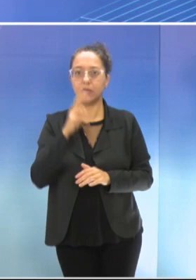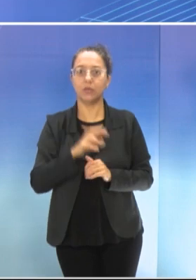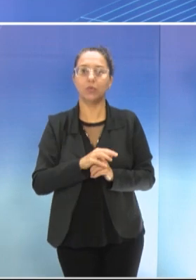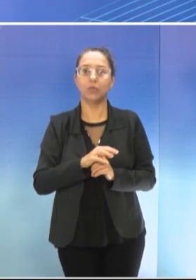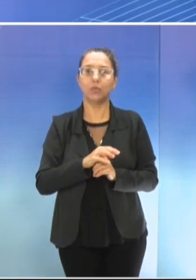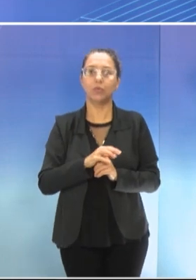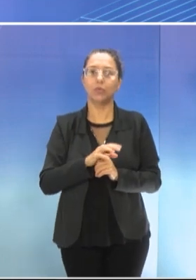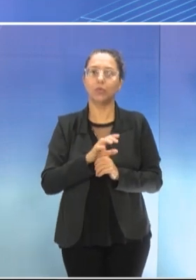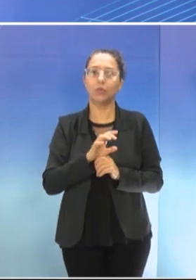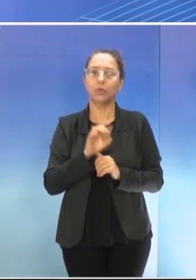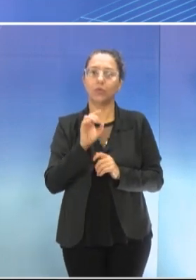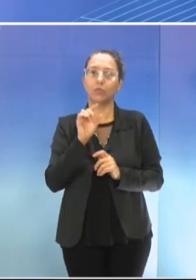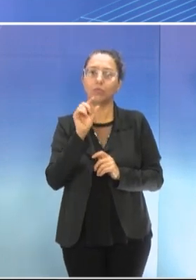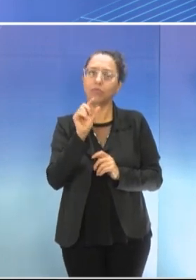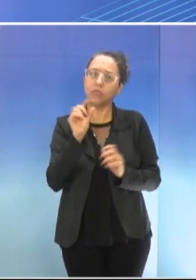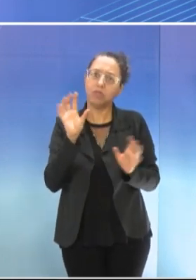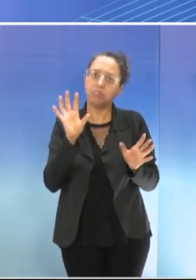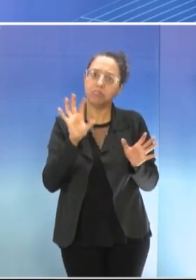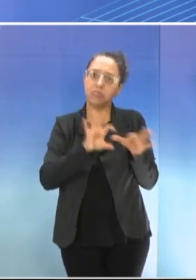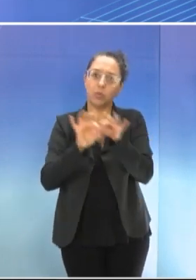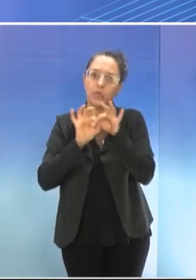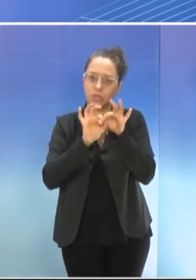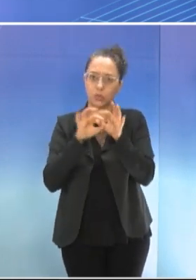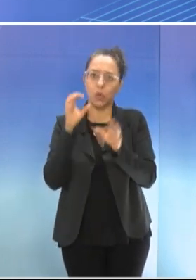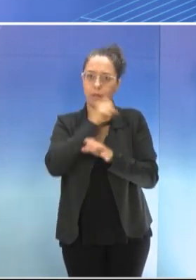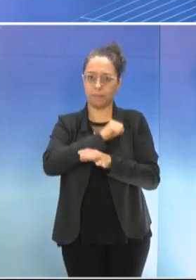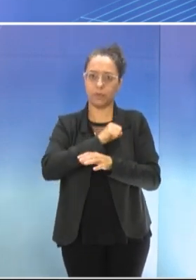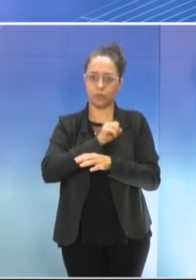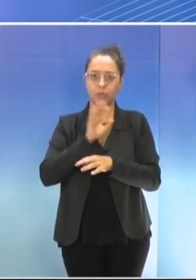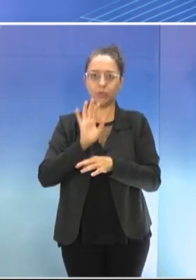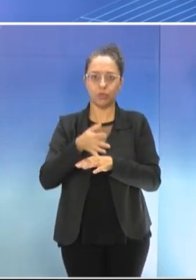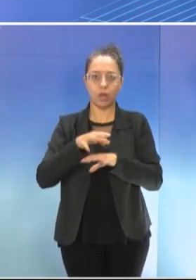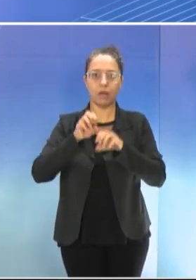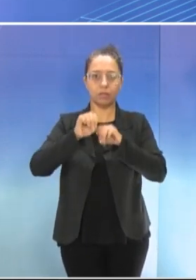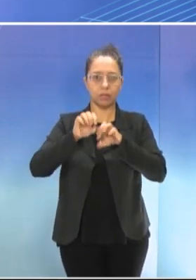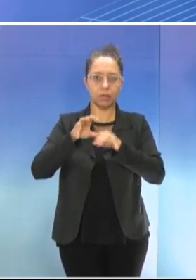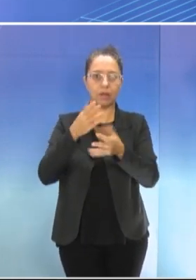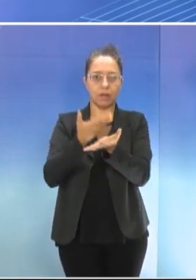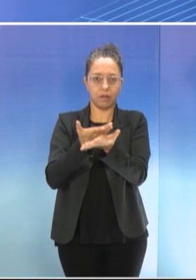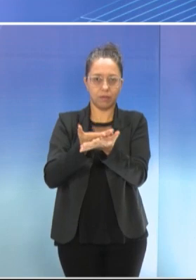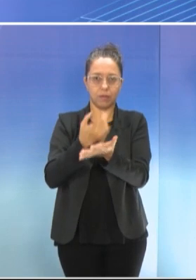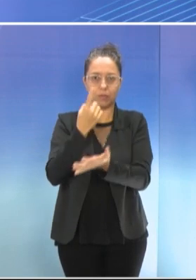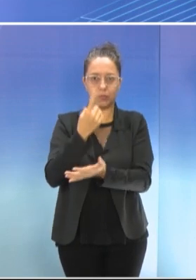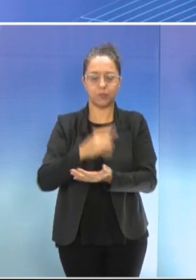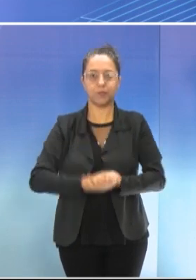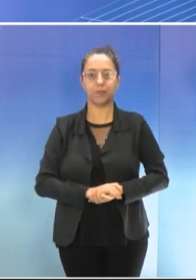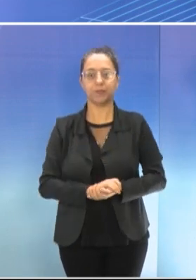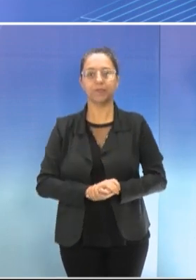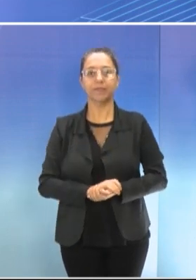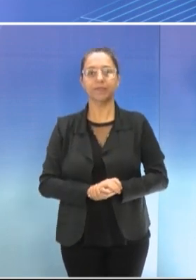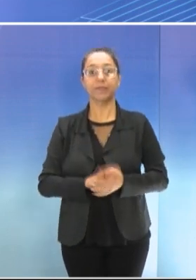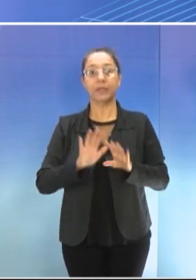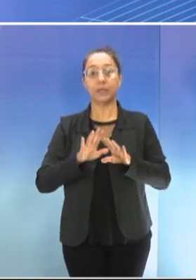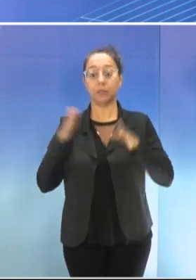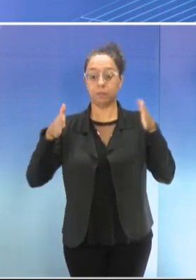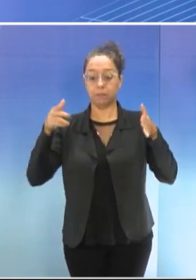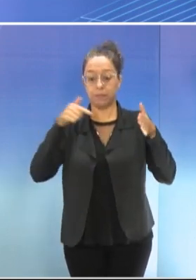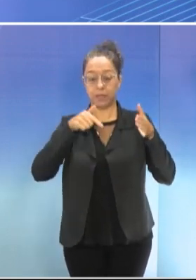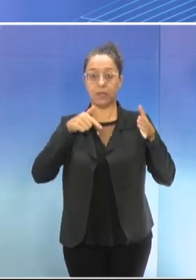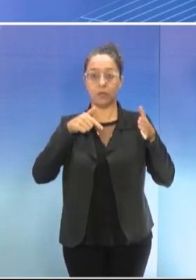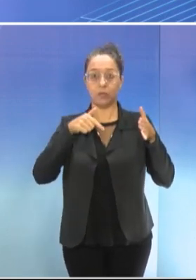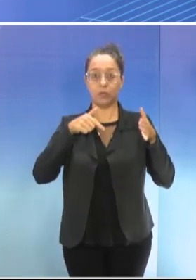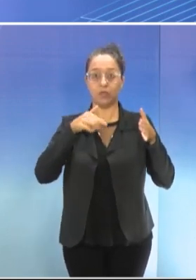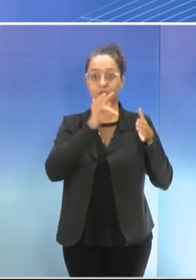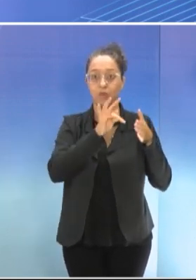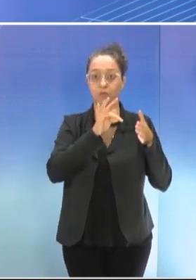uma contextualização sobre a filosofia medieval, já que eu já trabalhei também na primeira aula. No período da filosofia